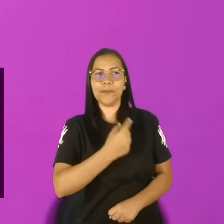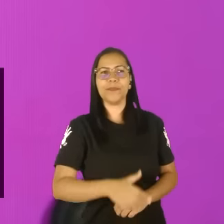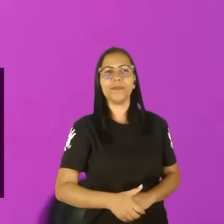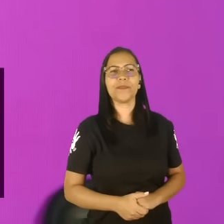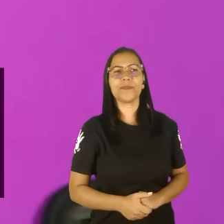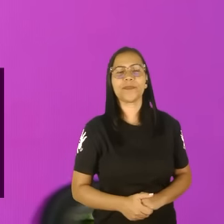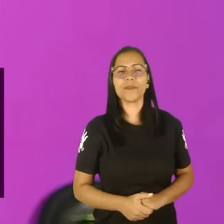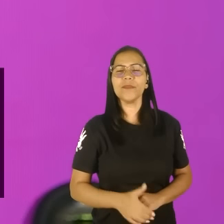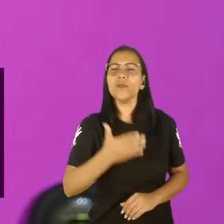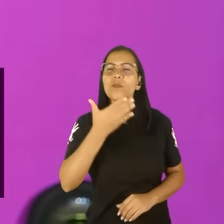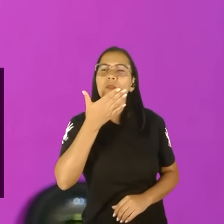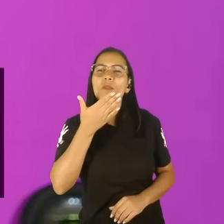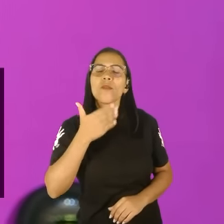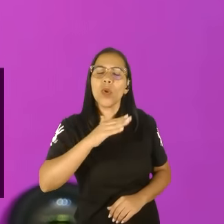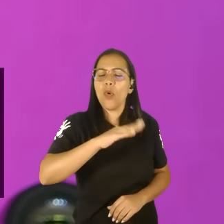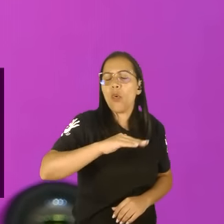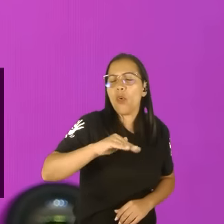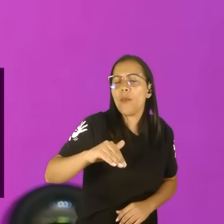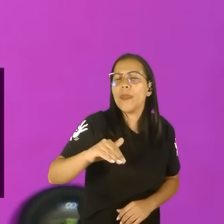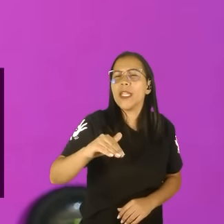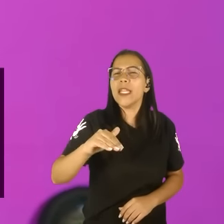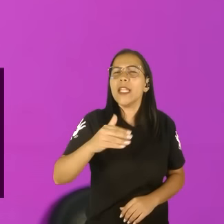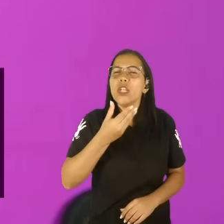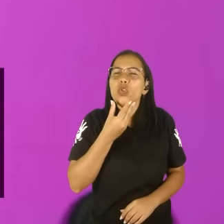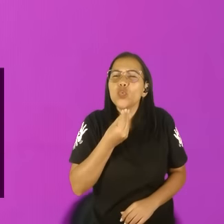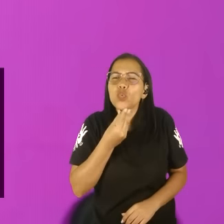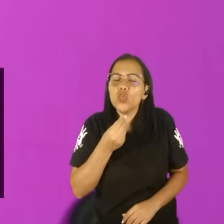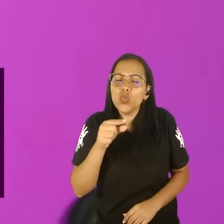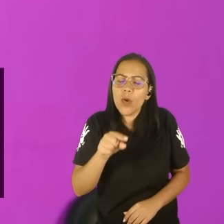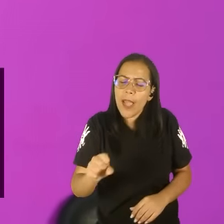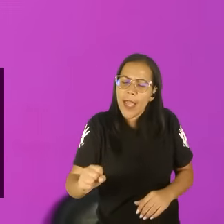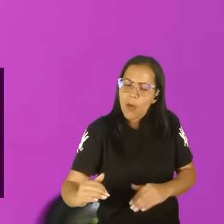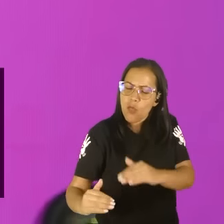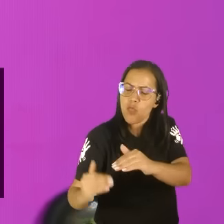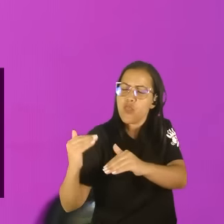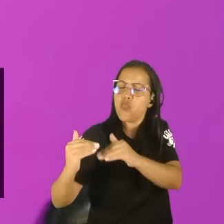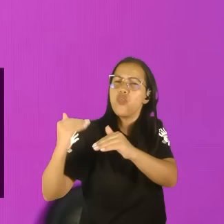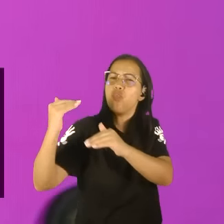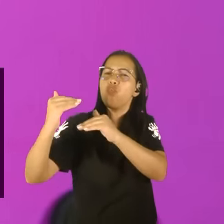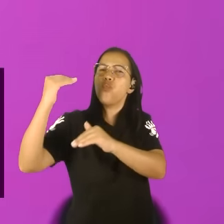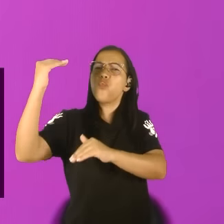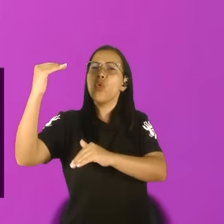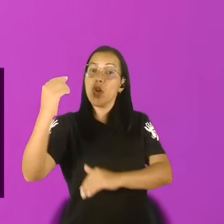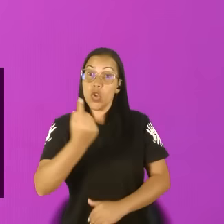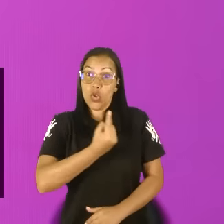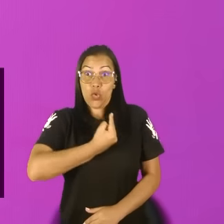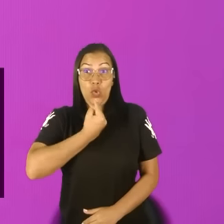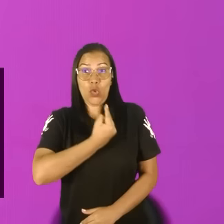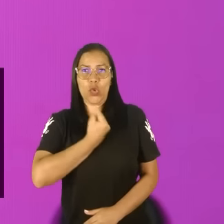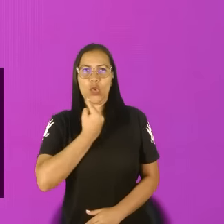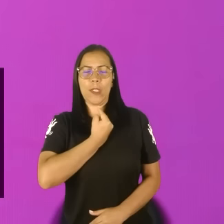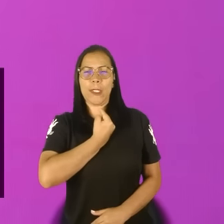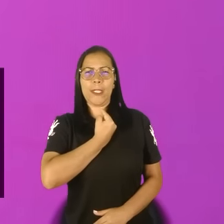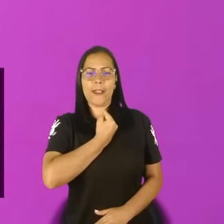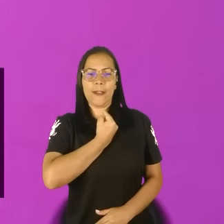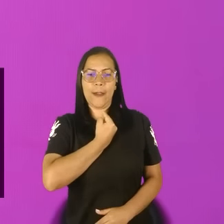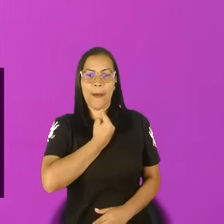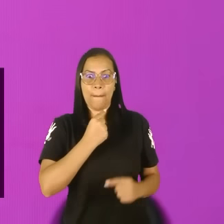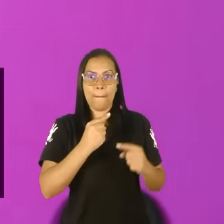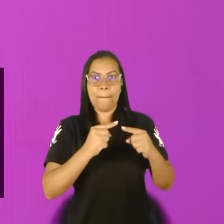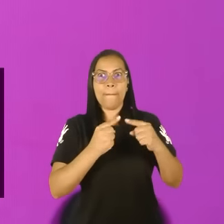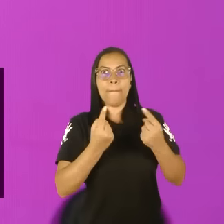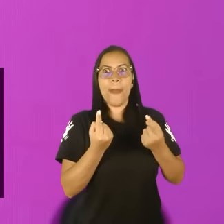O menino crescia e se fortalecia em espírito. Ele viveu no deserto